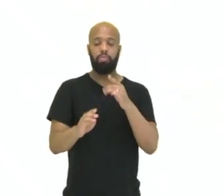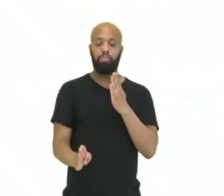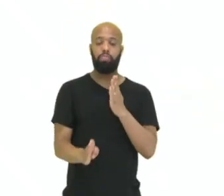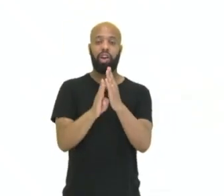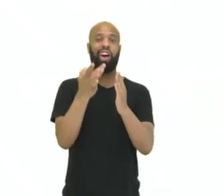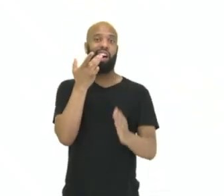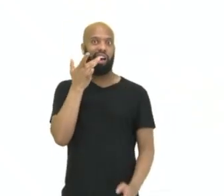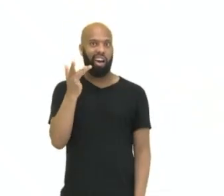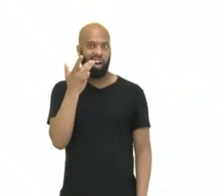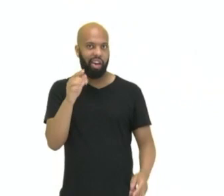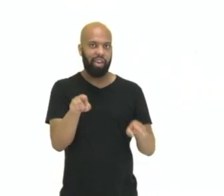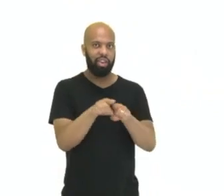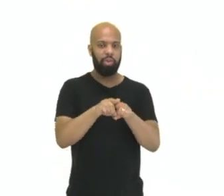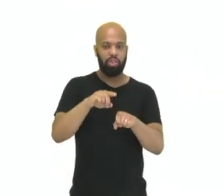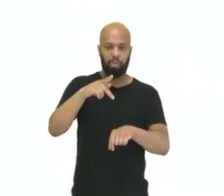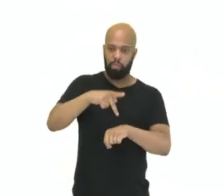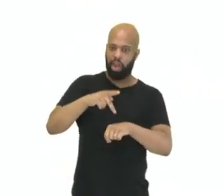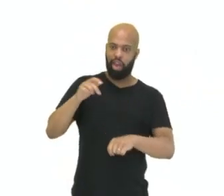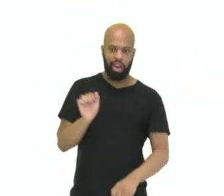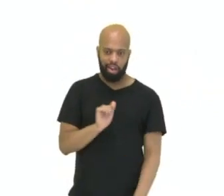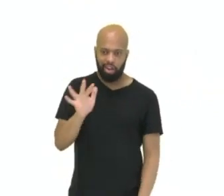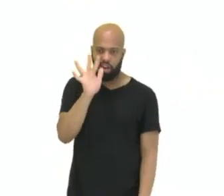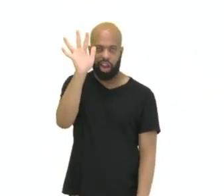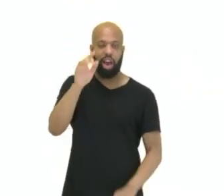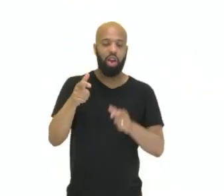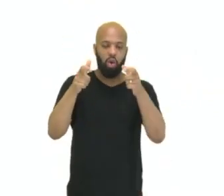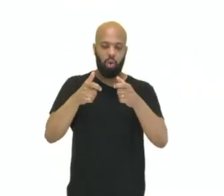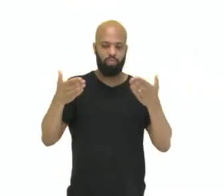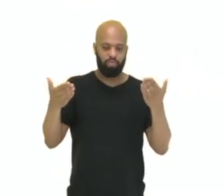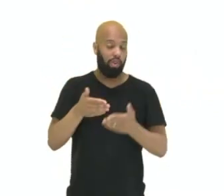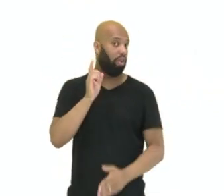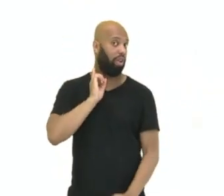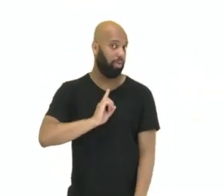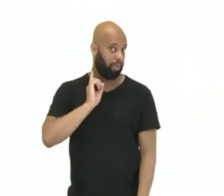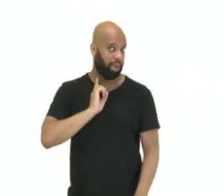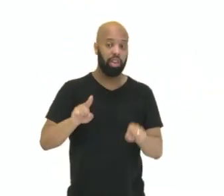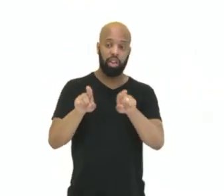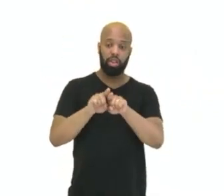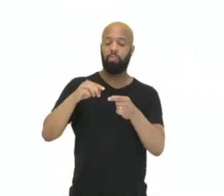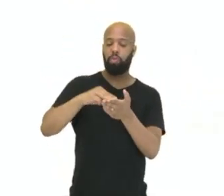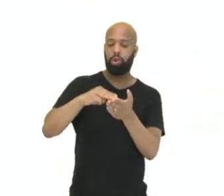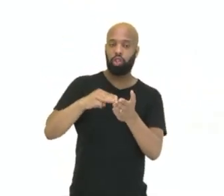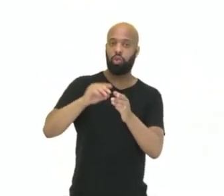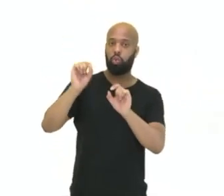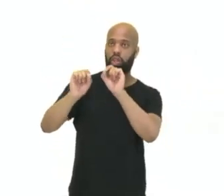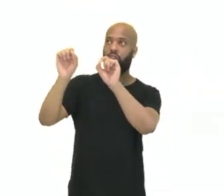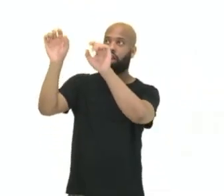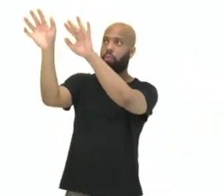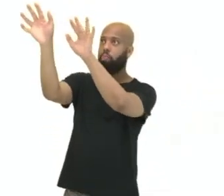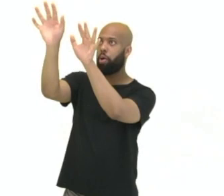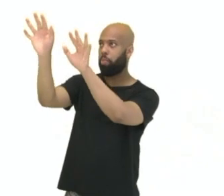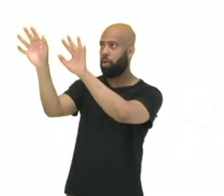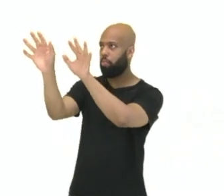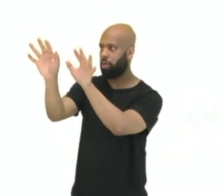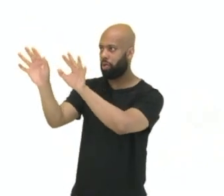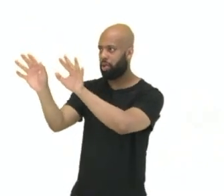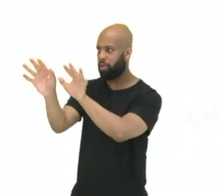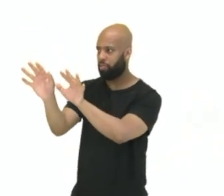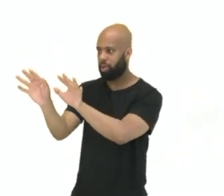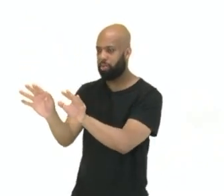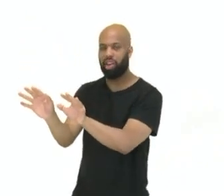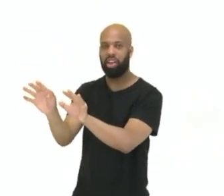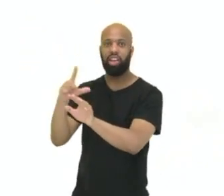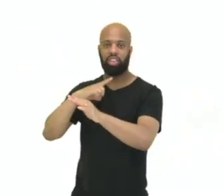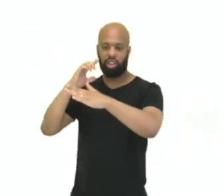pedras preciosas na região do atual estado de Minas Gerais foi motivo de migrações do Nordeste e de